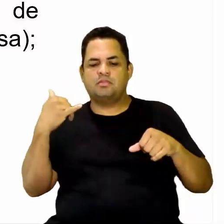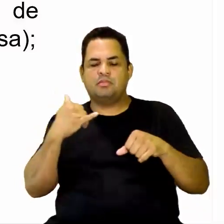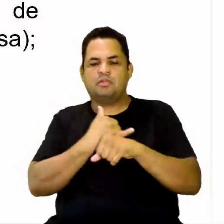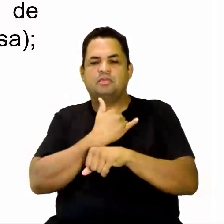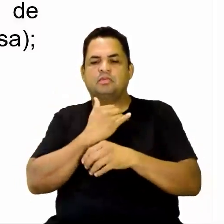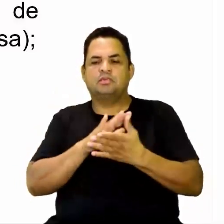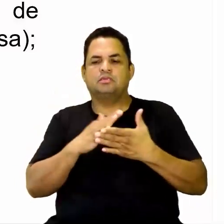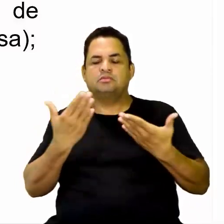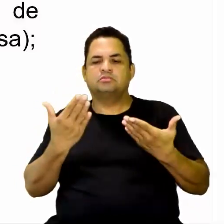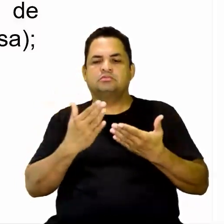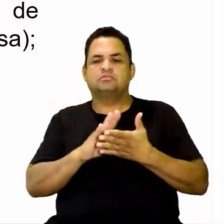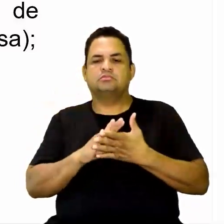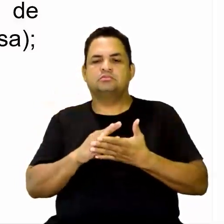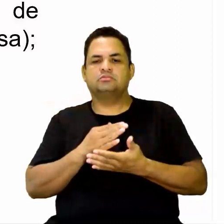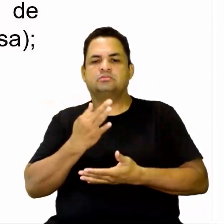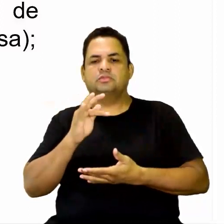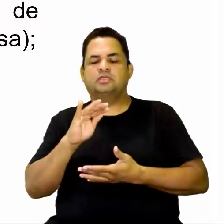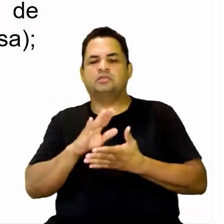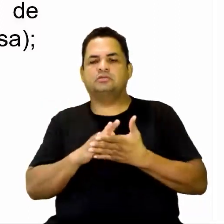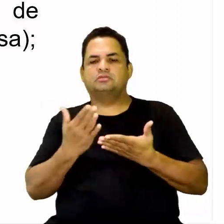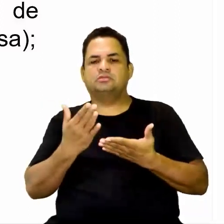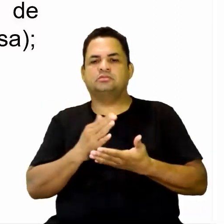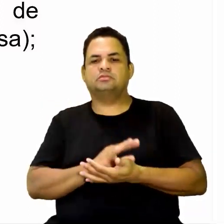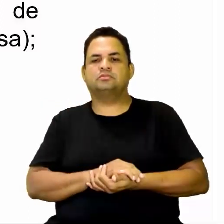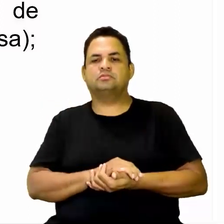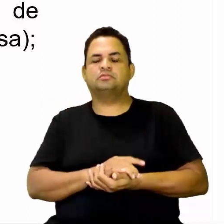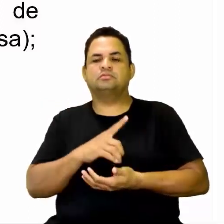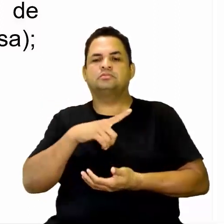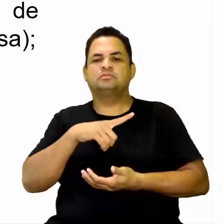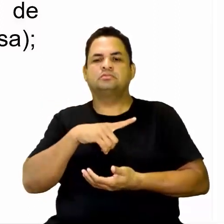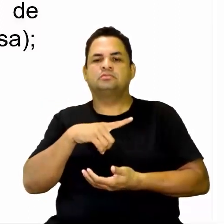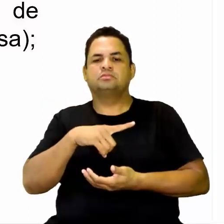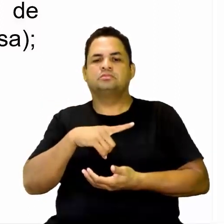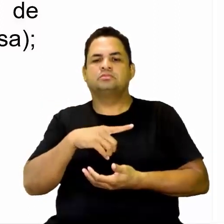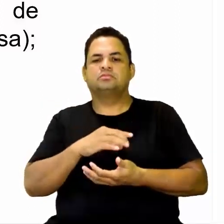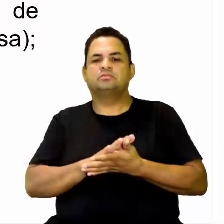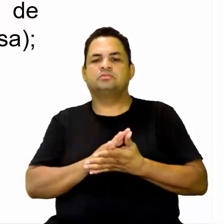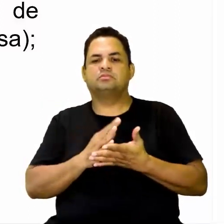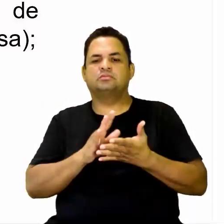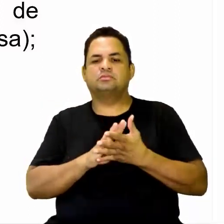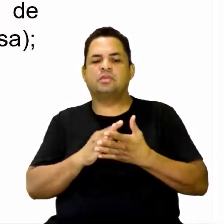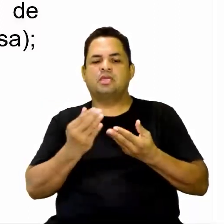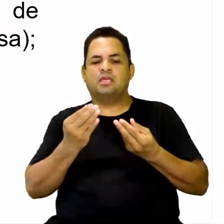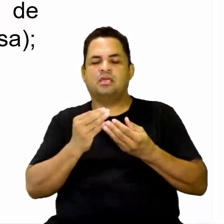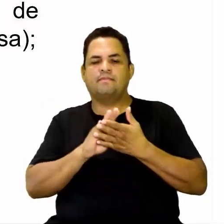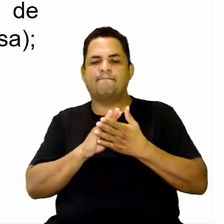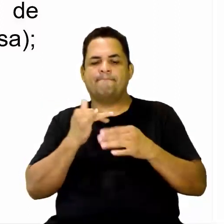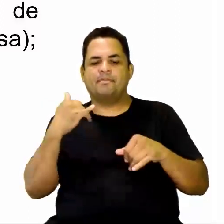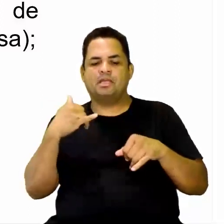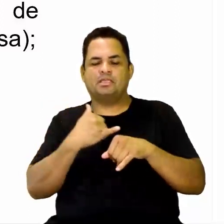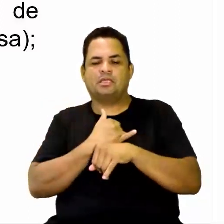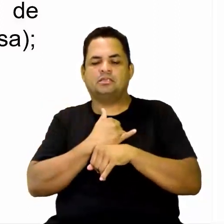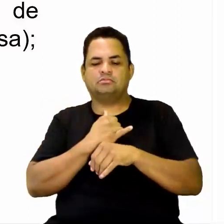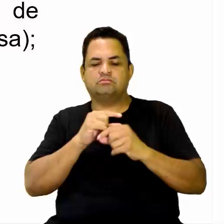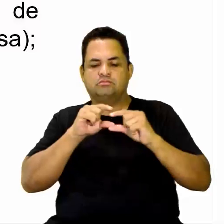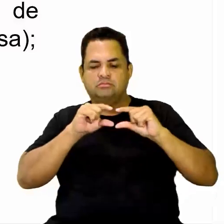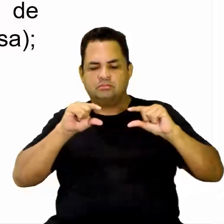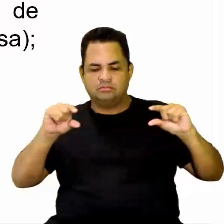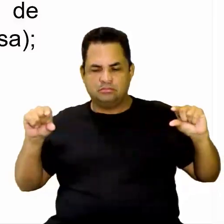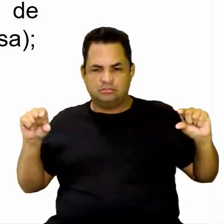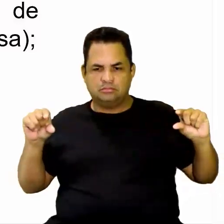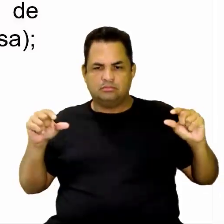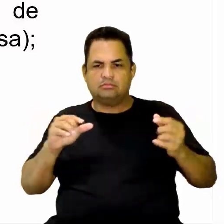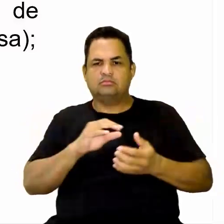sabendo que ali não é ferro nem é carbono. Ali nós estamos diante de uma liga metálica. E essa liga metálica chamada